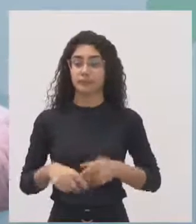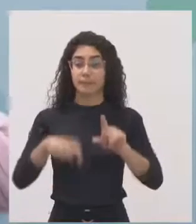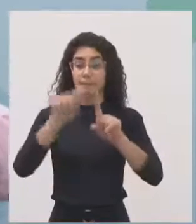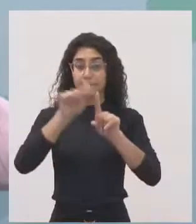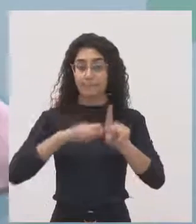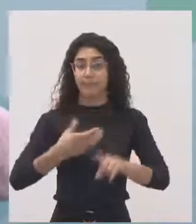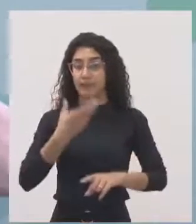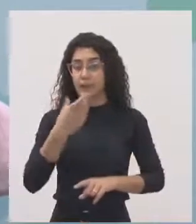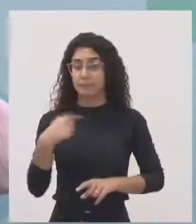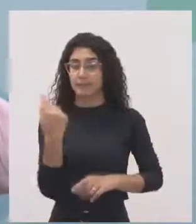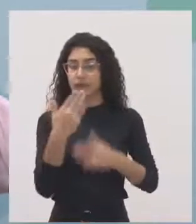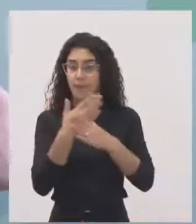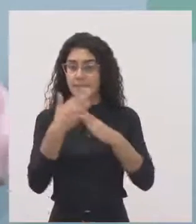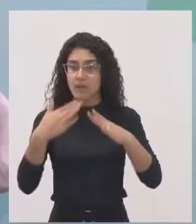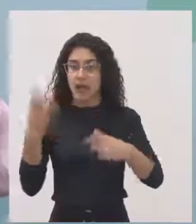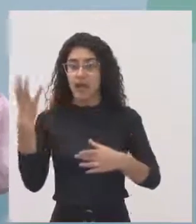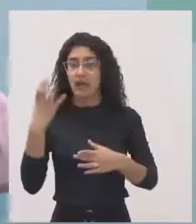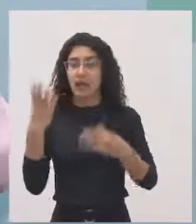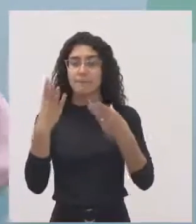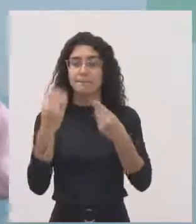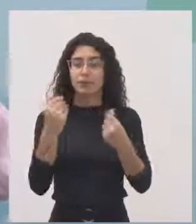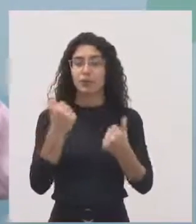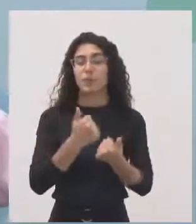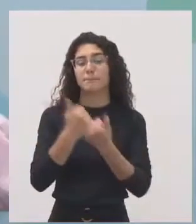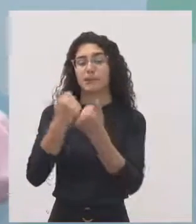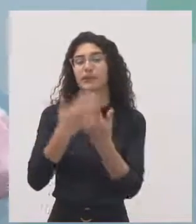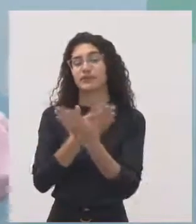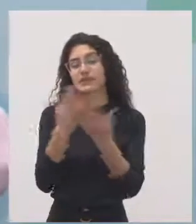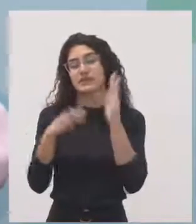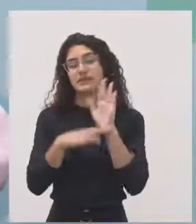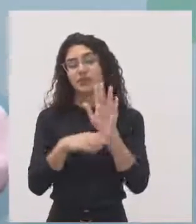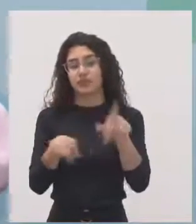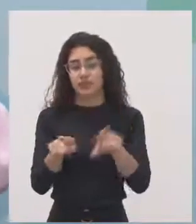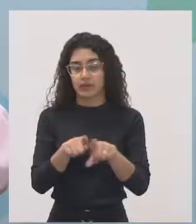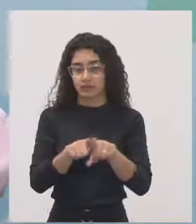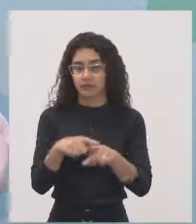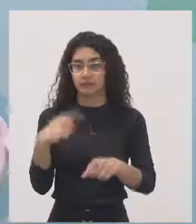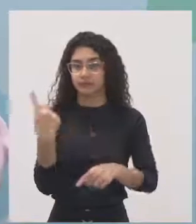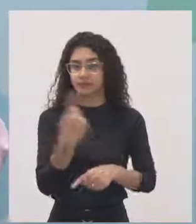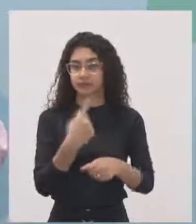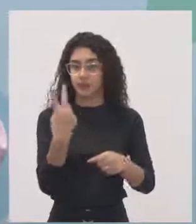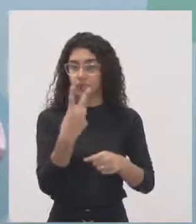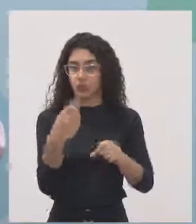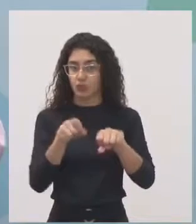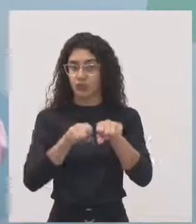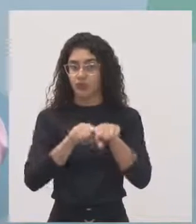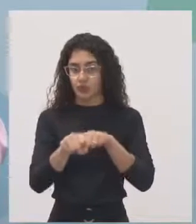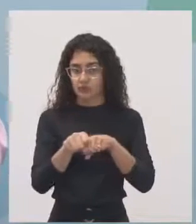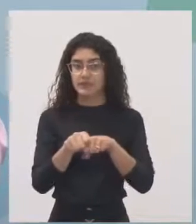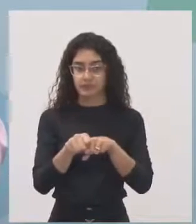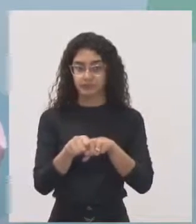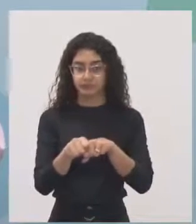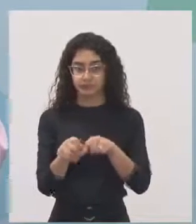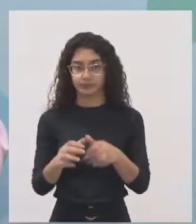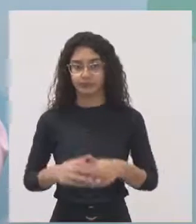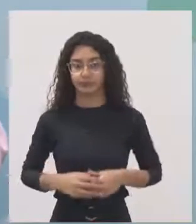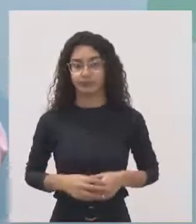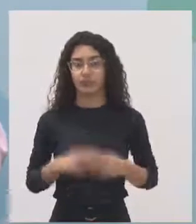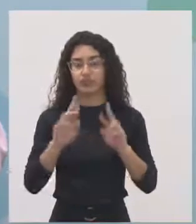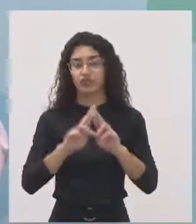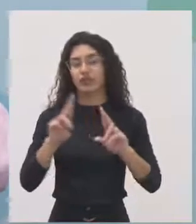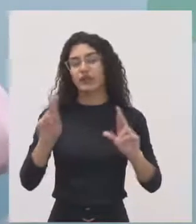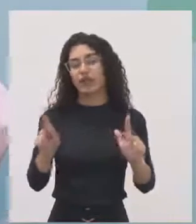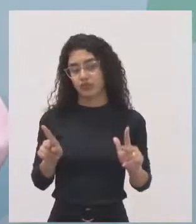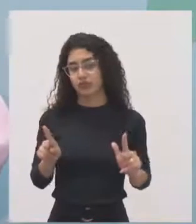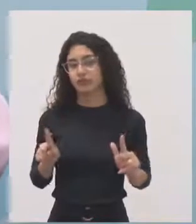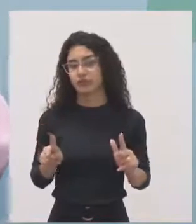gente finalizar, eu queria muito aí o apoio de vocês, a ajuda de vocês. Nós vamos fazer 2 formações que são super diferentes,